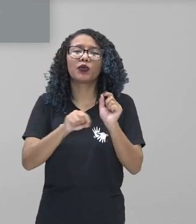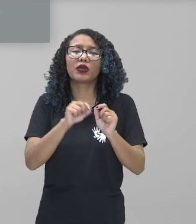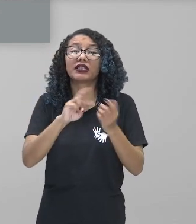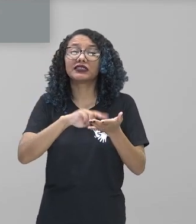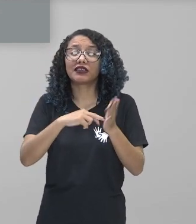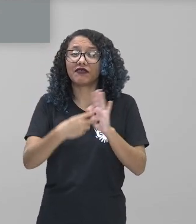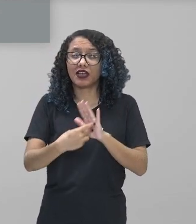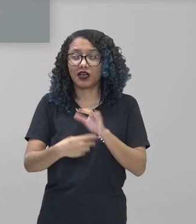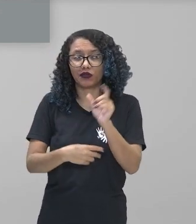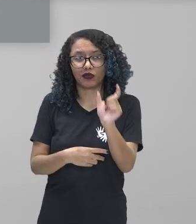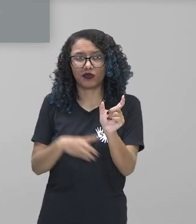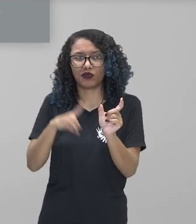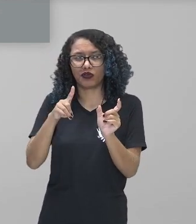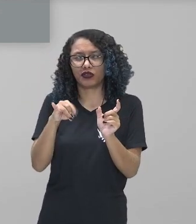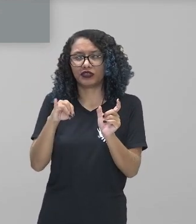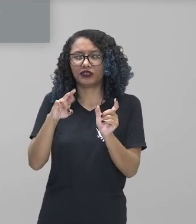direito.